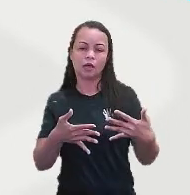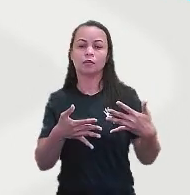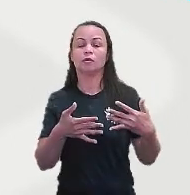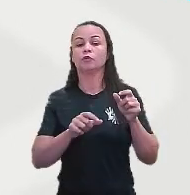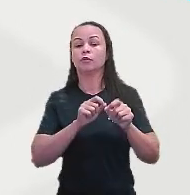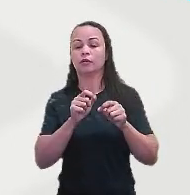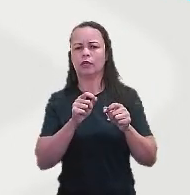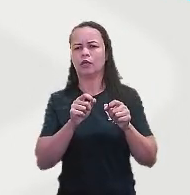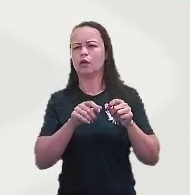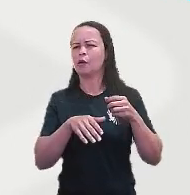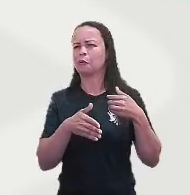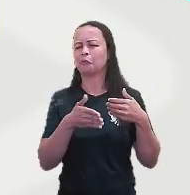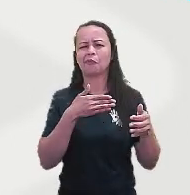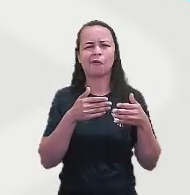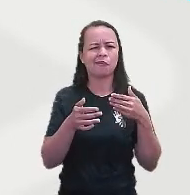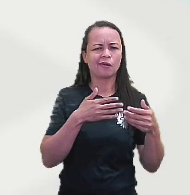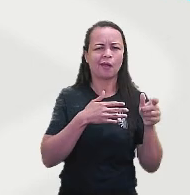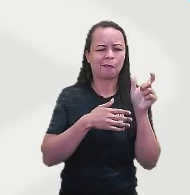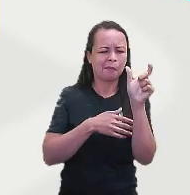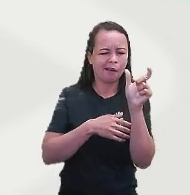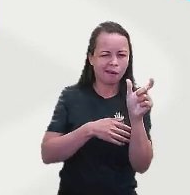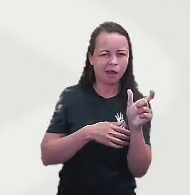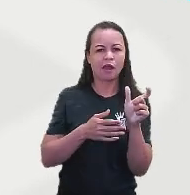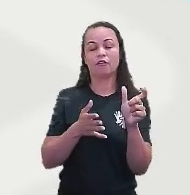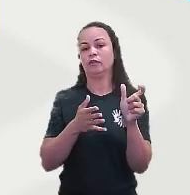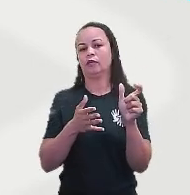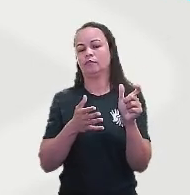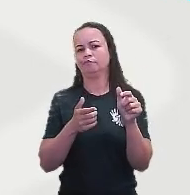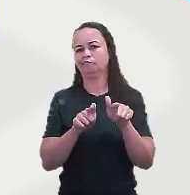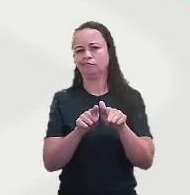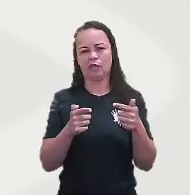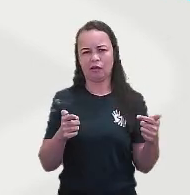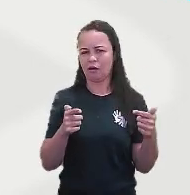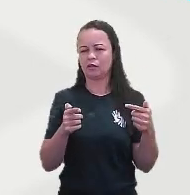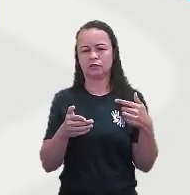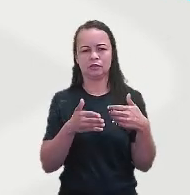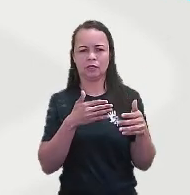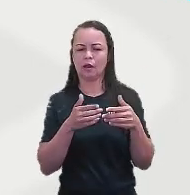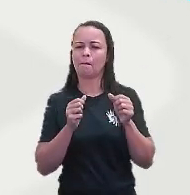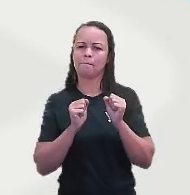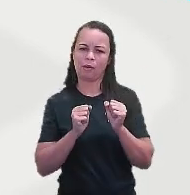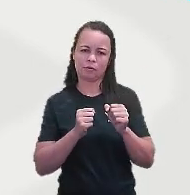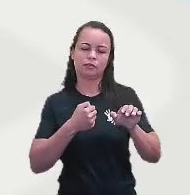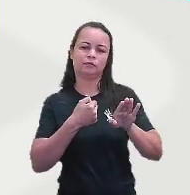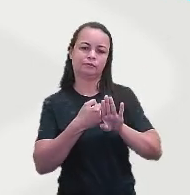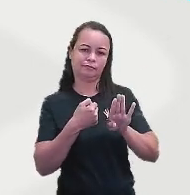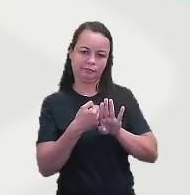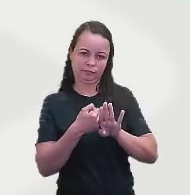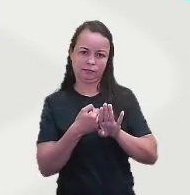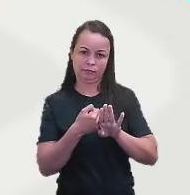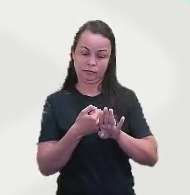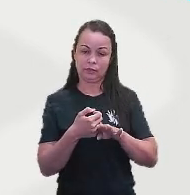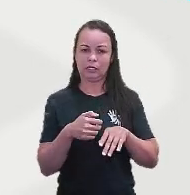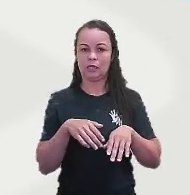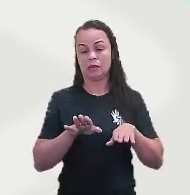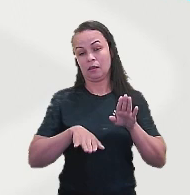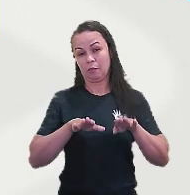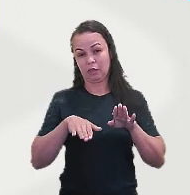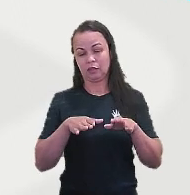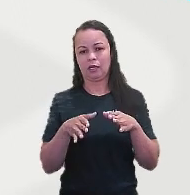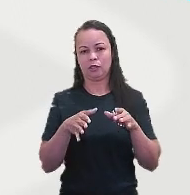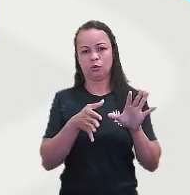palavra, independente da sua classe gramatical, ela pode ser substantivada, dependendo ali